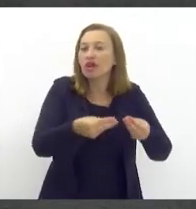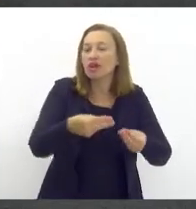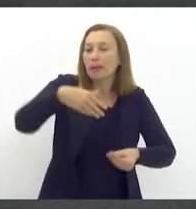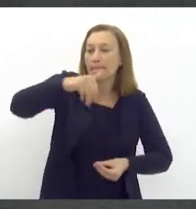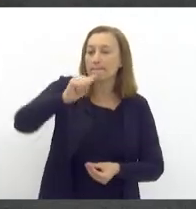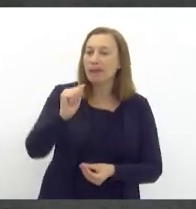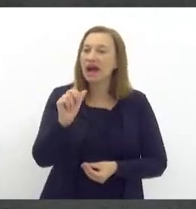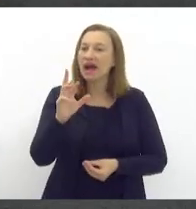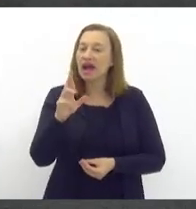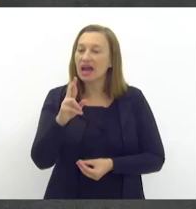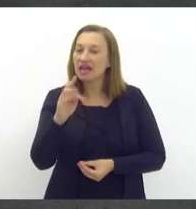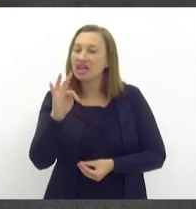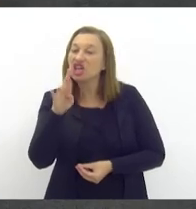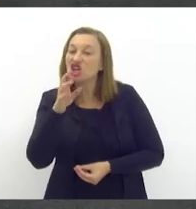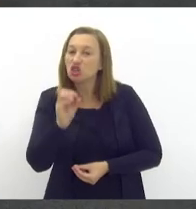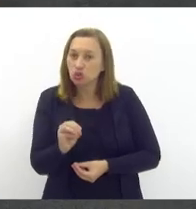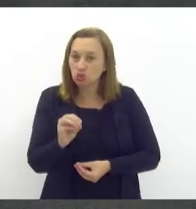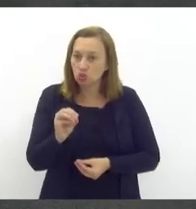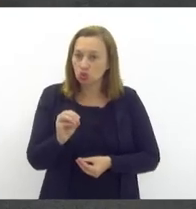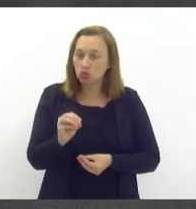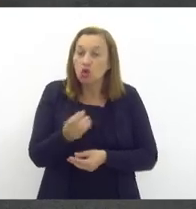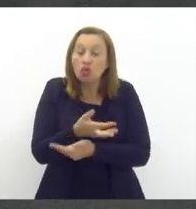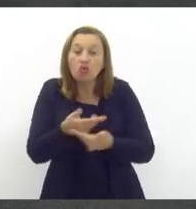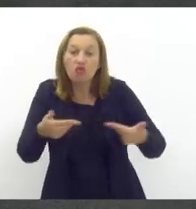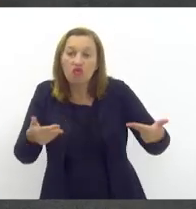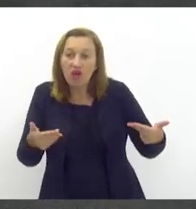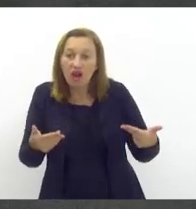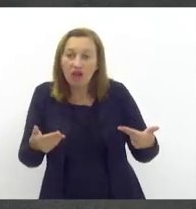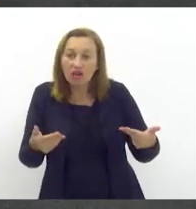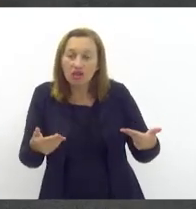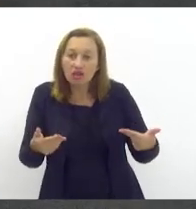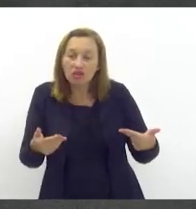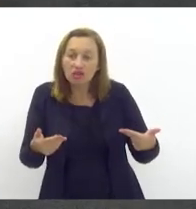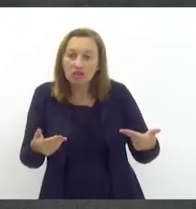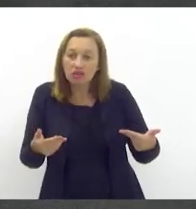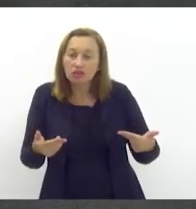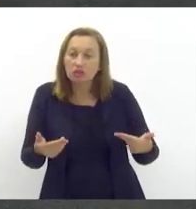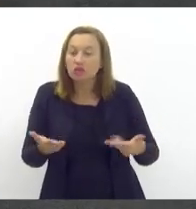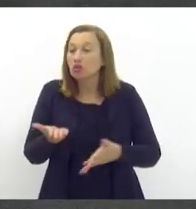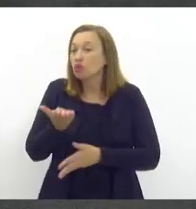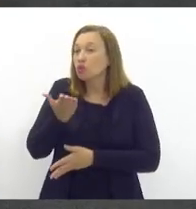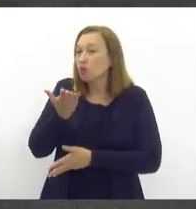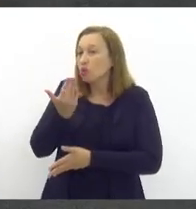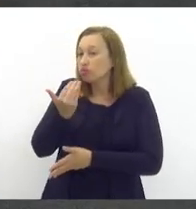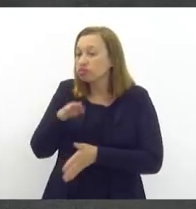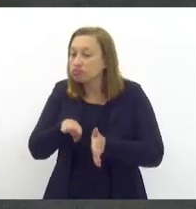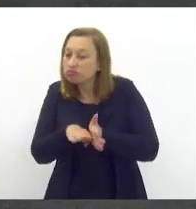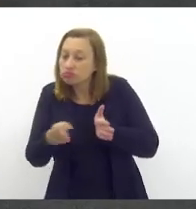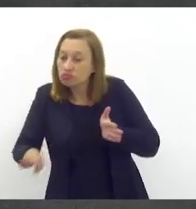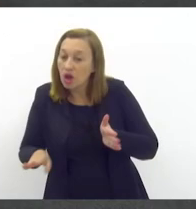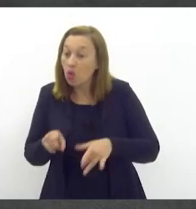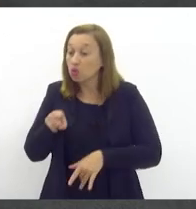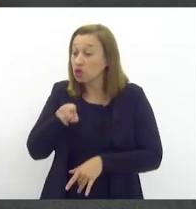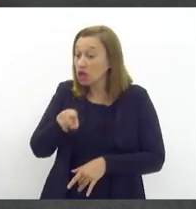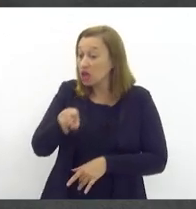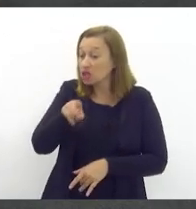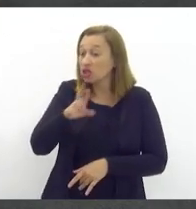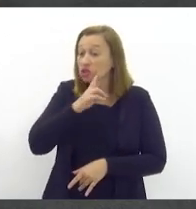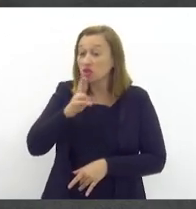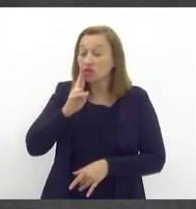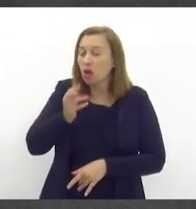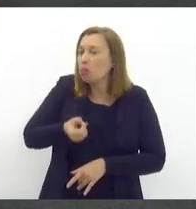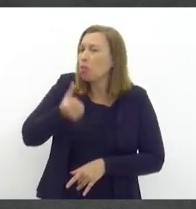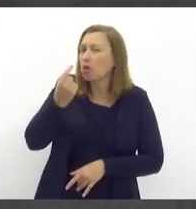paeja, oferece pratos com o conjunto dos frutos do mar, onde nesses restaurantes, poucas